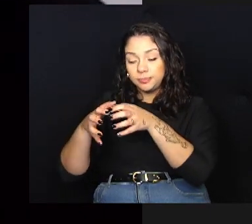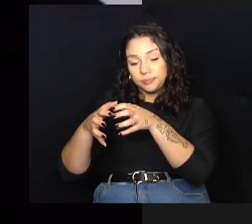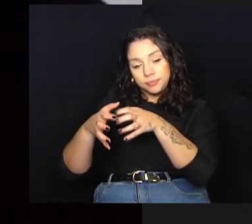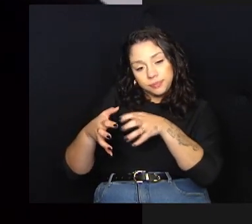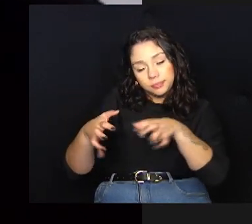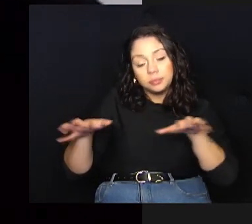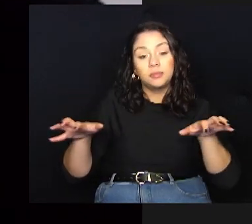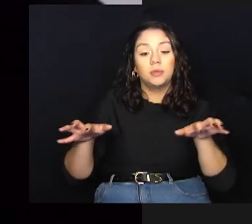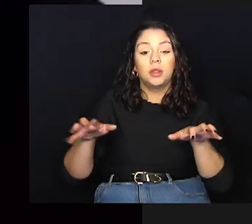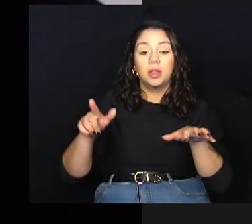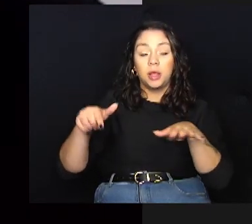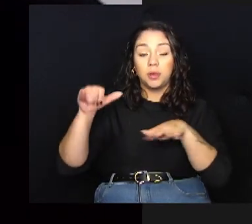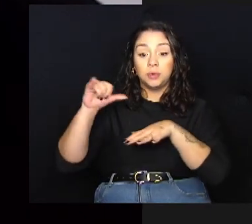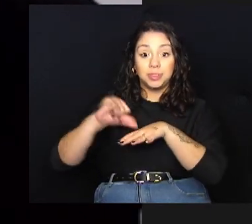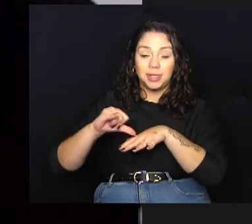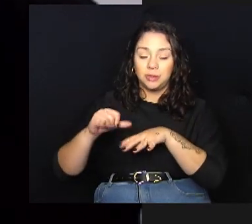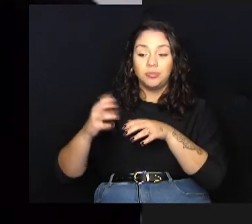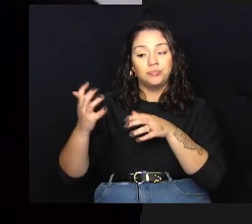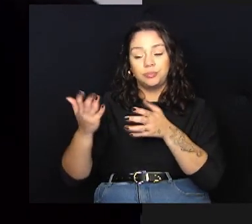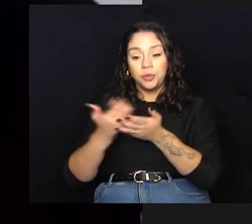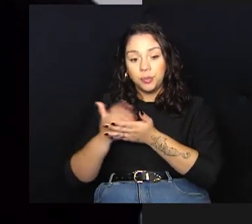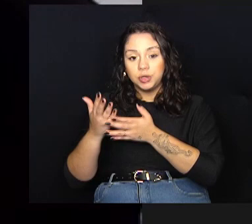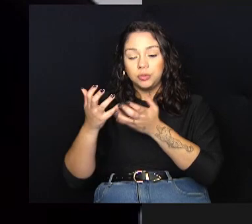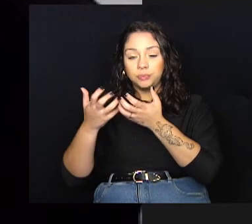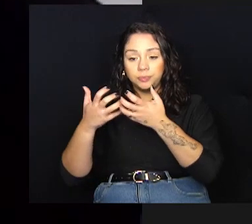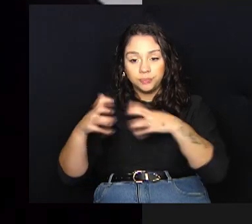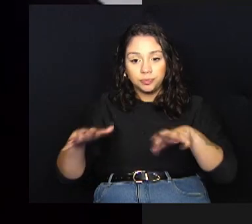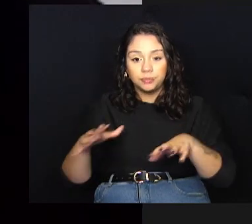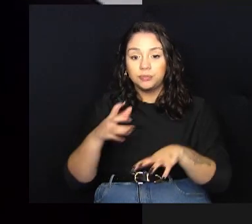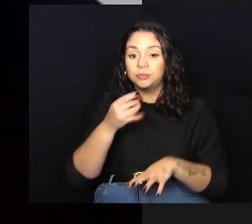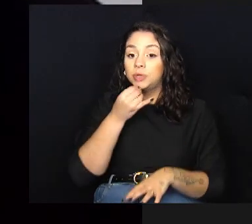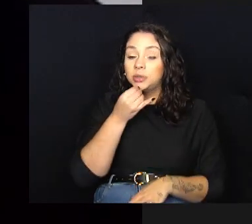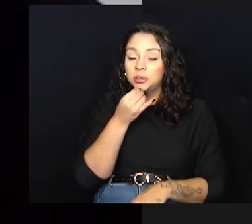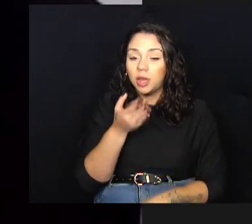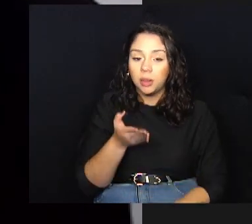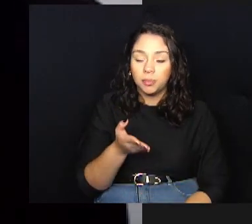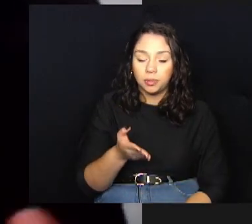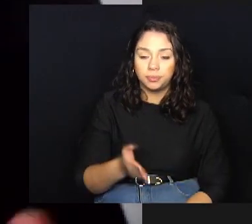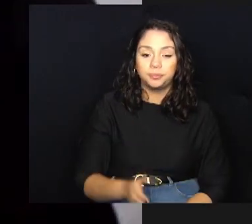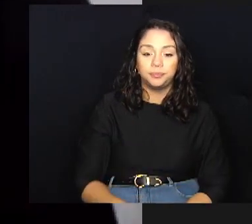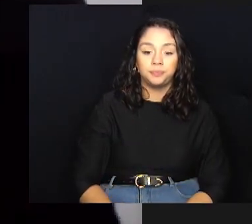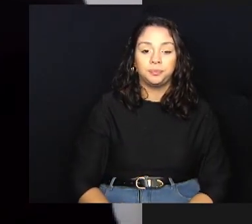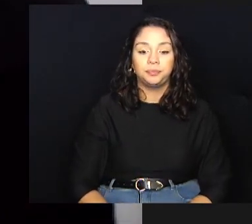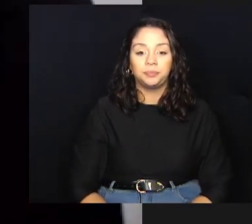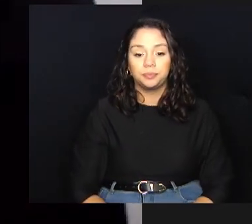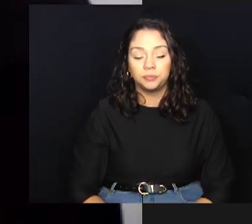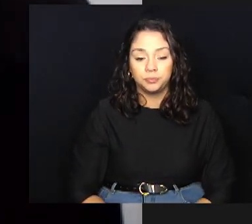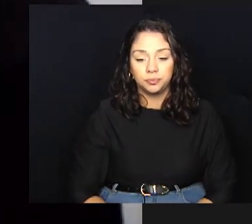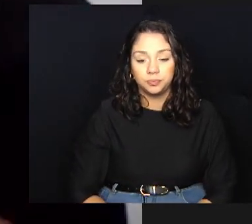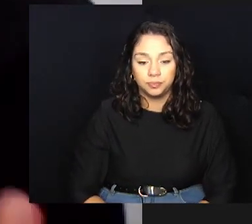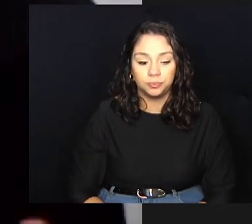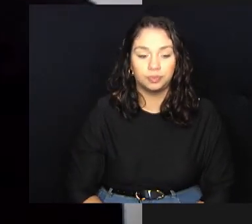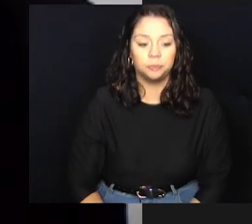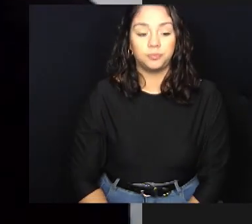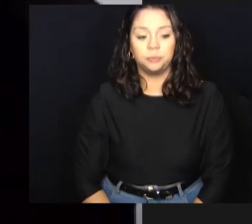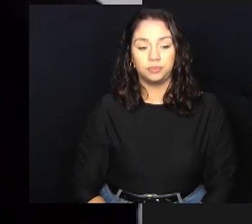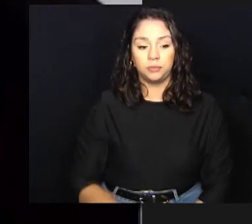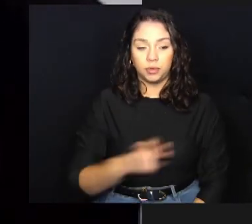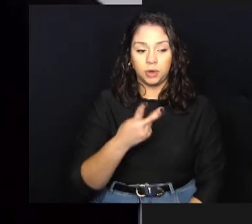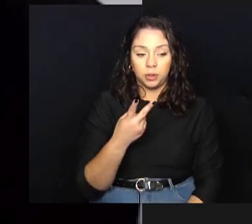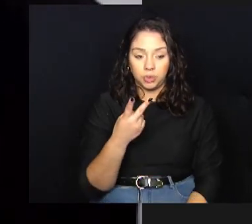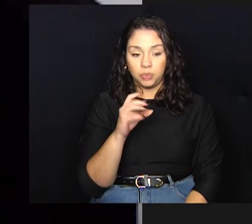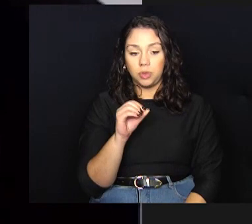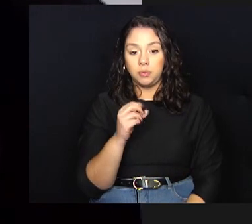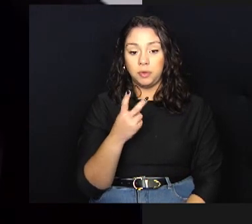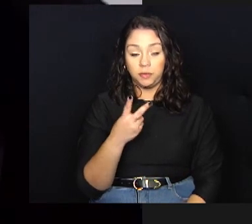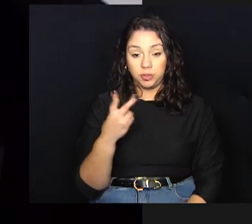das metrópoles Então nesse caso por exemplo os dados de 2022 reforça um pouco